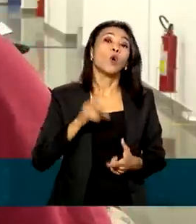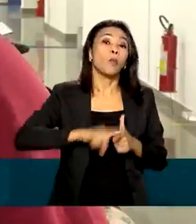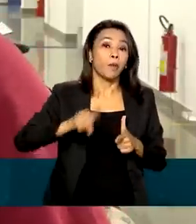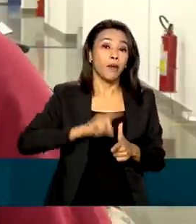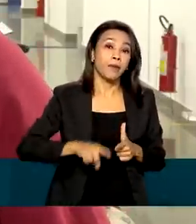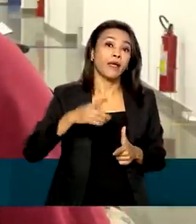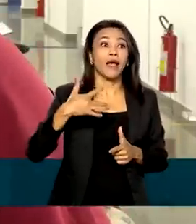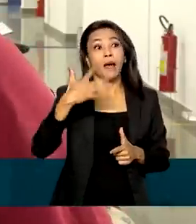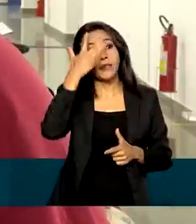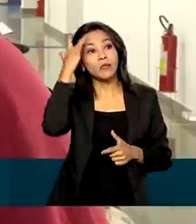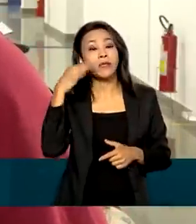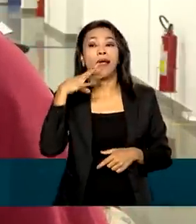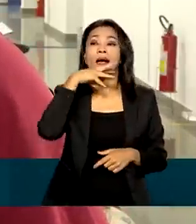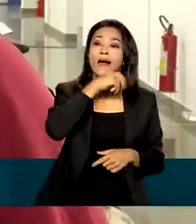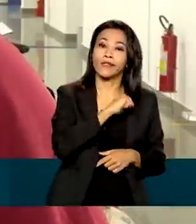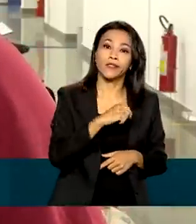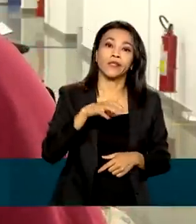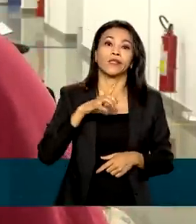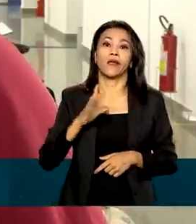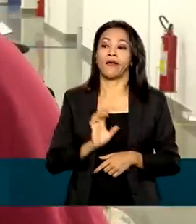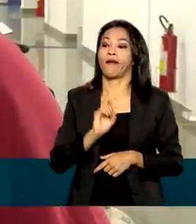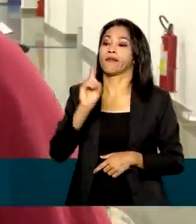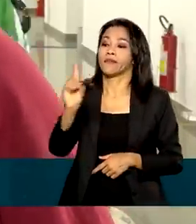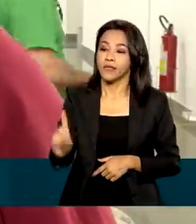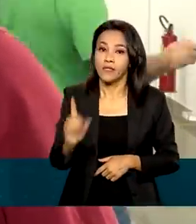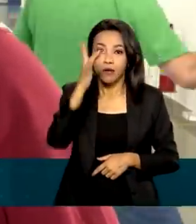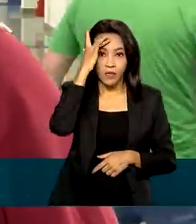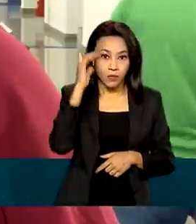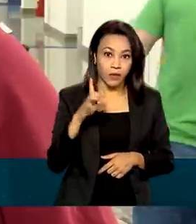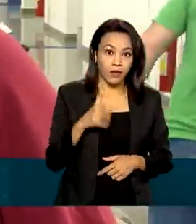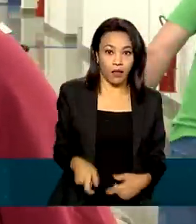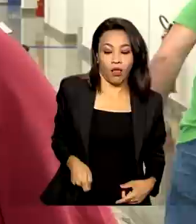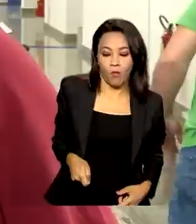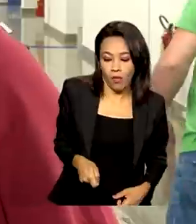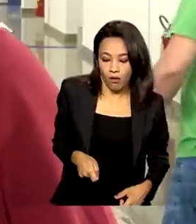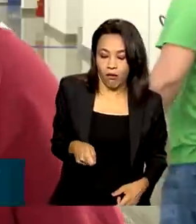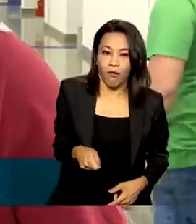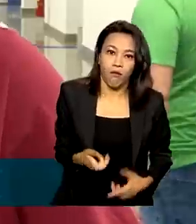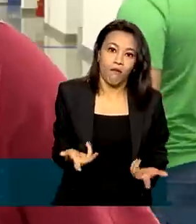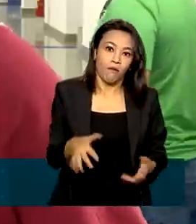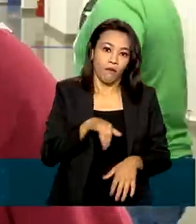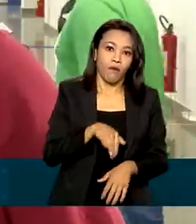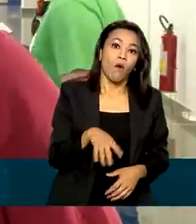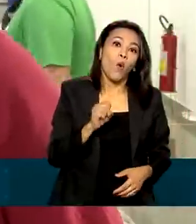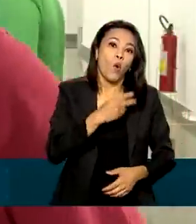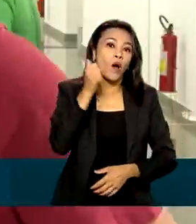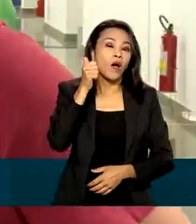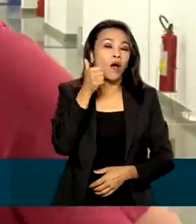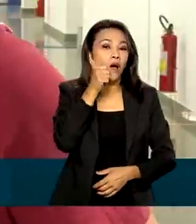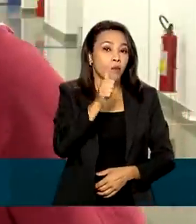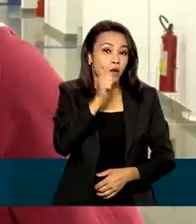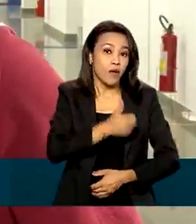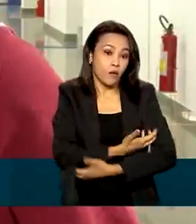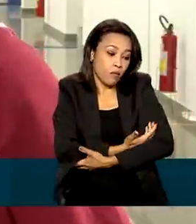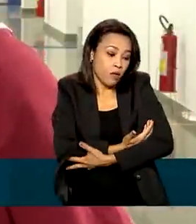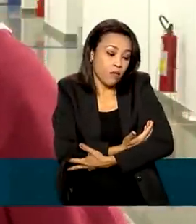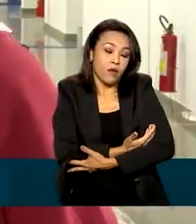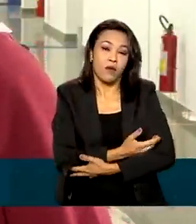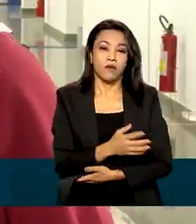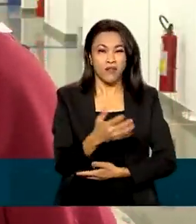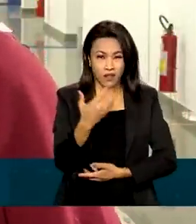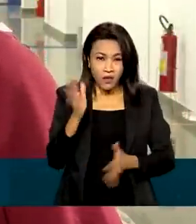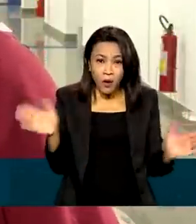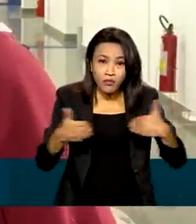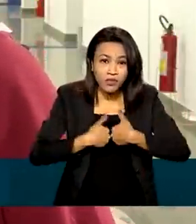só tem acesso às filas, quem é aquele deficiente com amuleta, o idoso, a mulher com a criança no colo, e o autista não